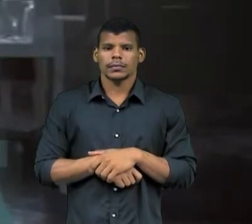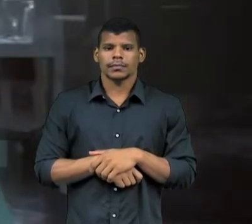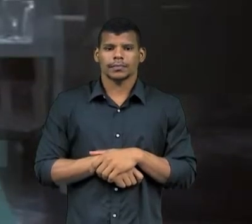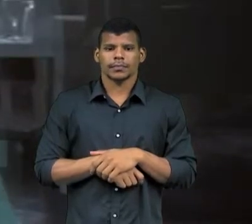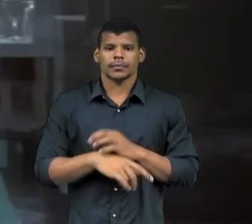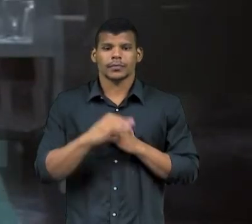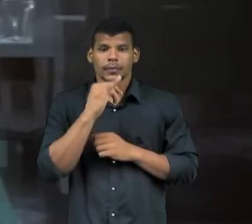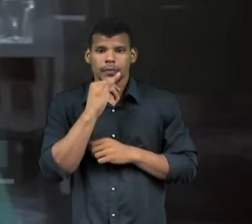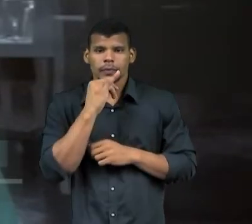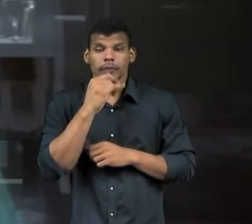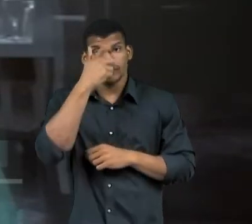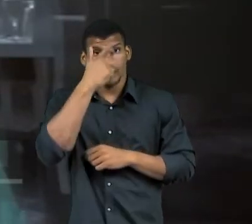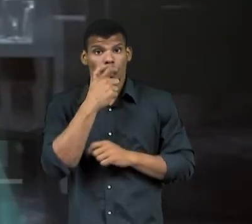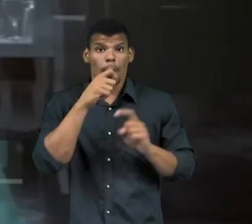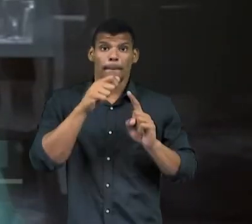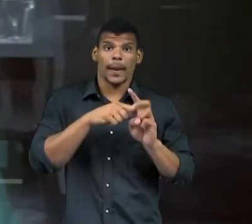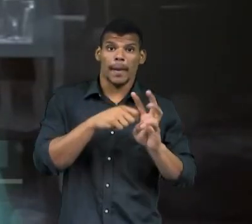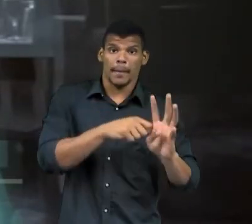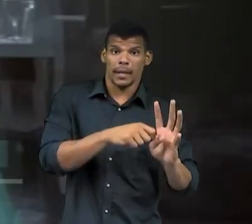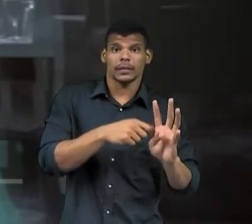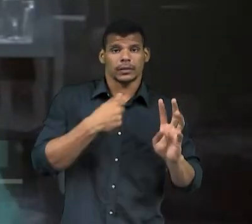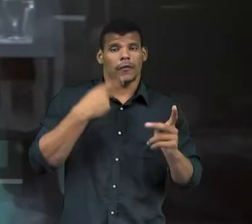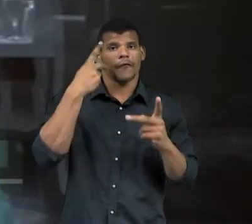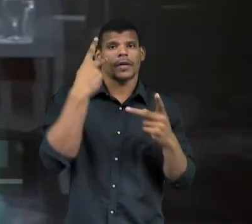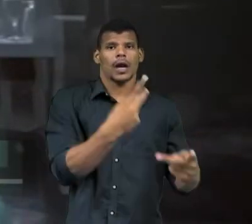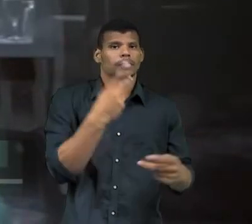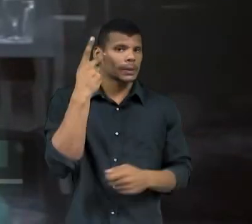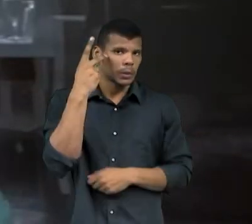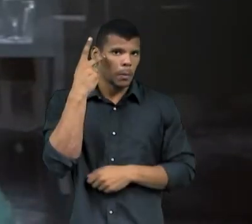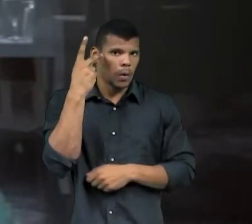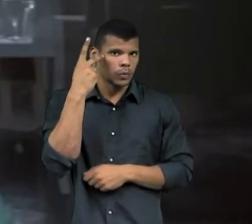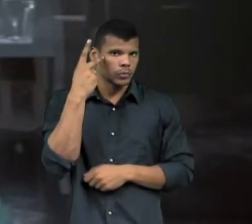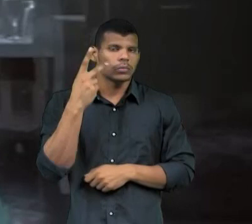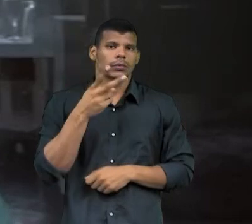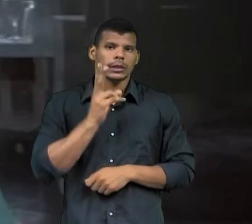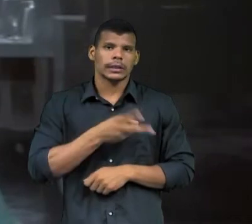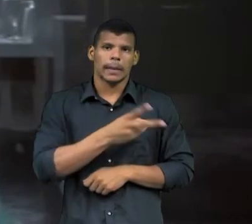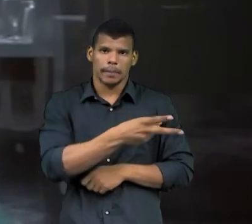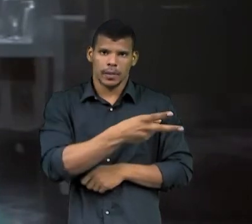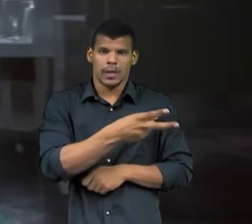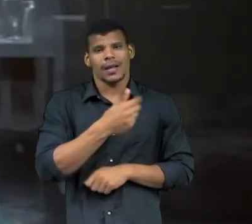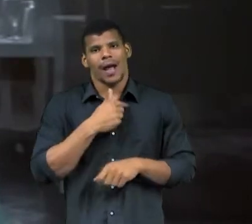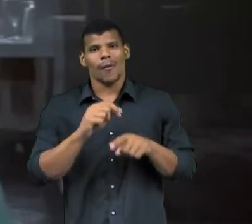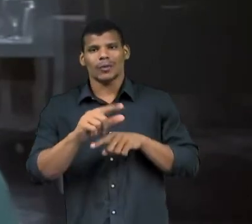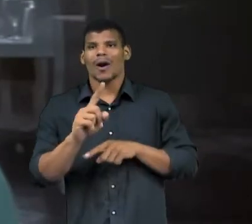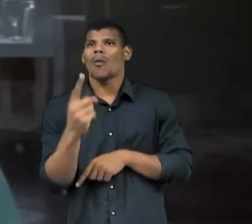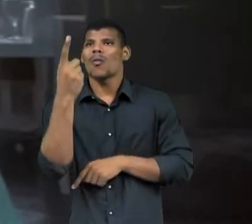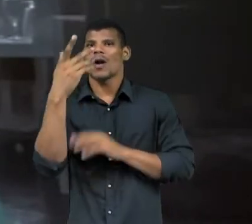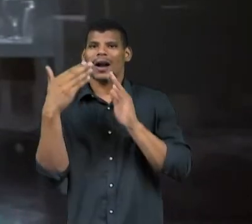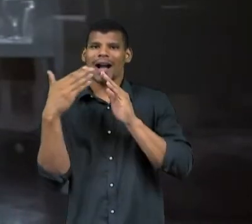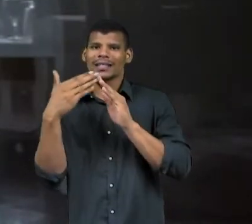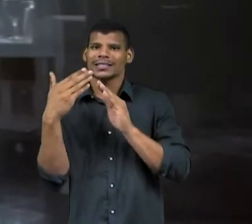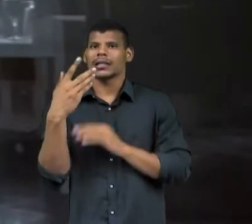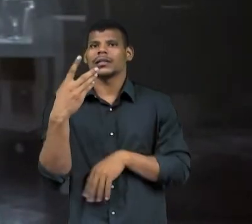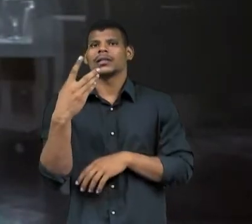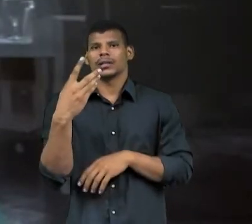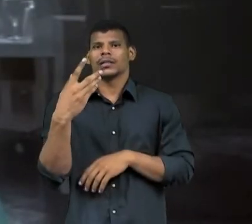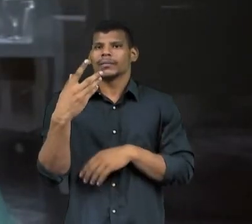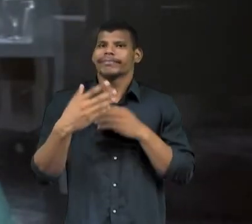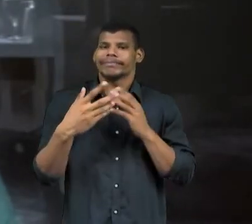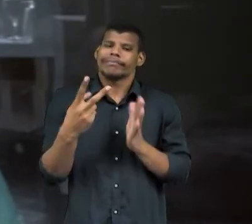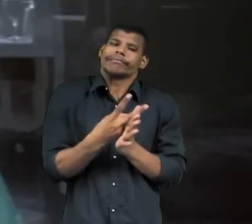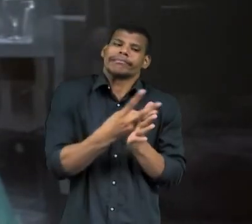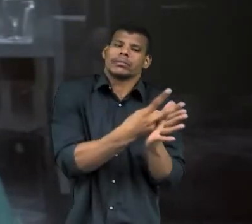em vários lugares, todos são muito bem localizados. E é super simples, né? Para reservar desde o início. Você entra lá no site, resolve tudo